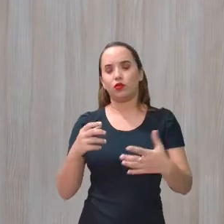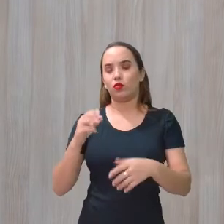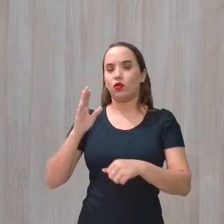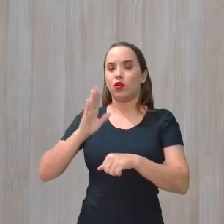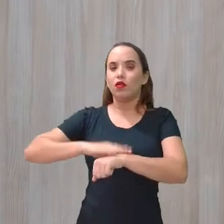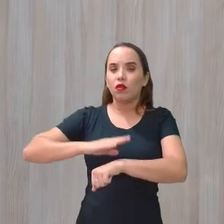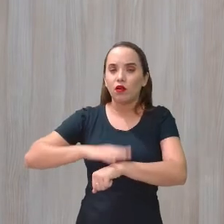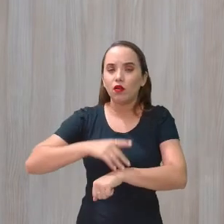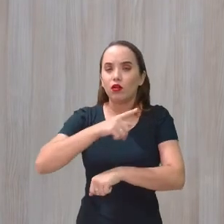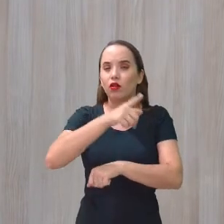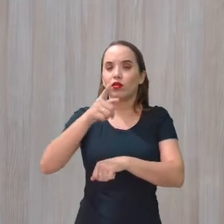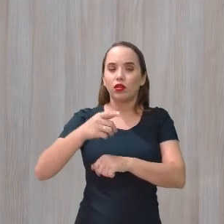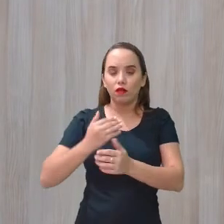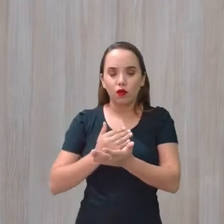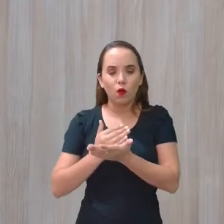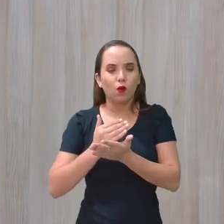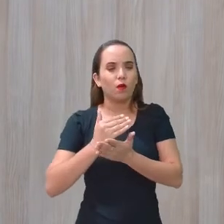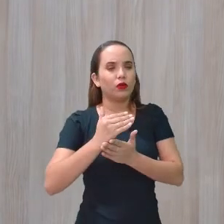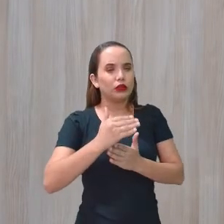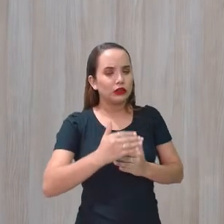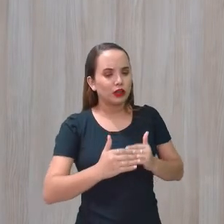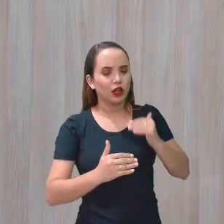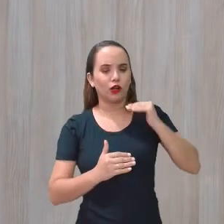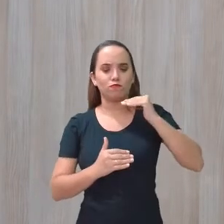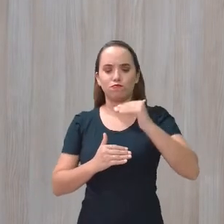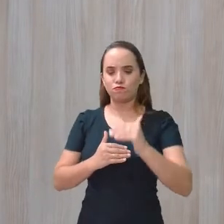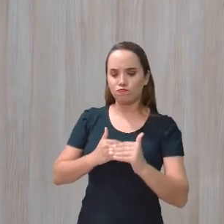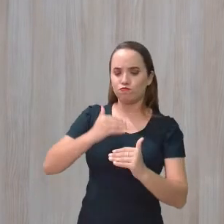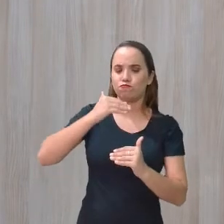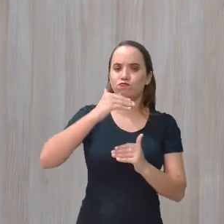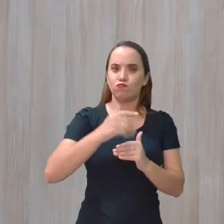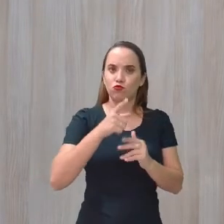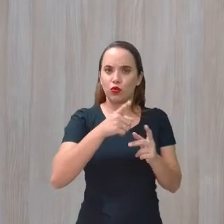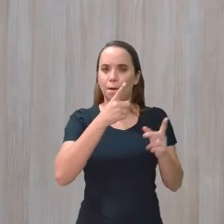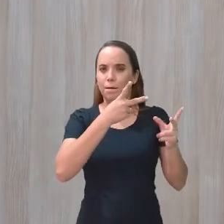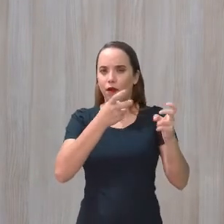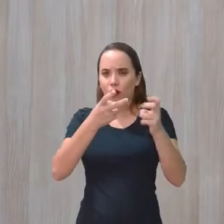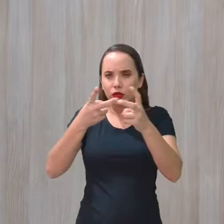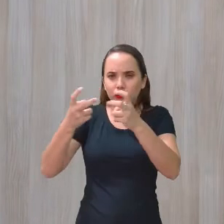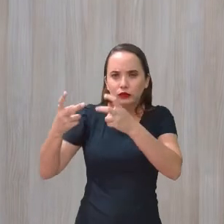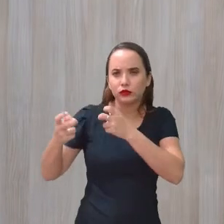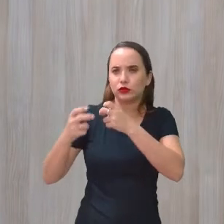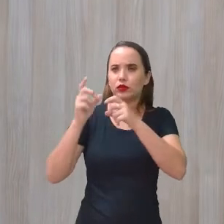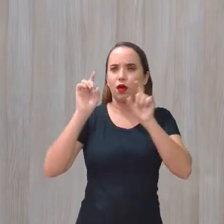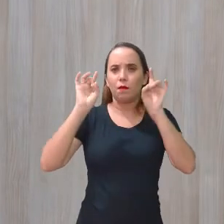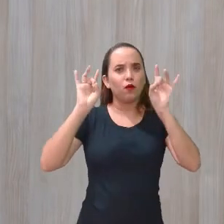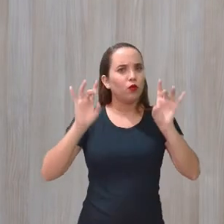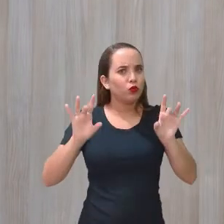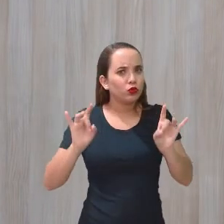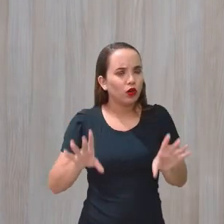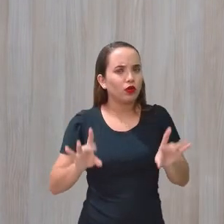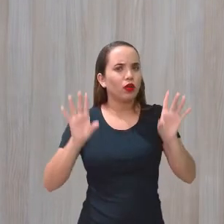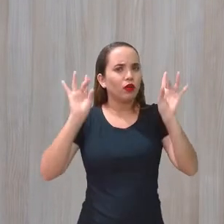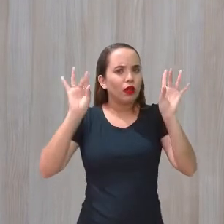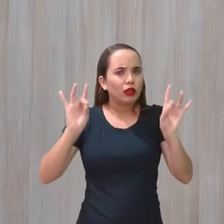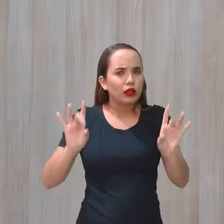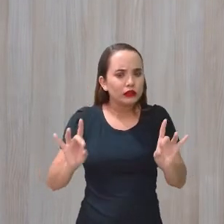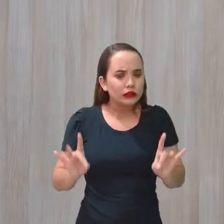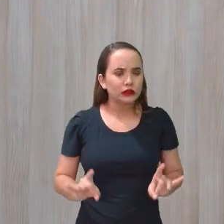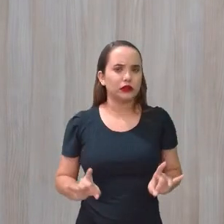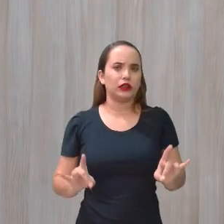a fazer isso daí, você começa a perceber alguns detalhes, né? Então, 20 e 20 não dá certo. Vamos pegar, por